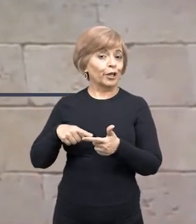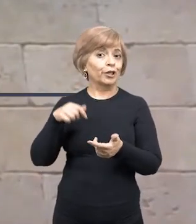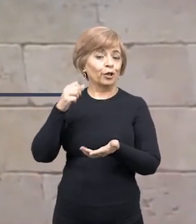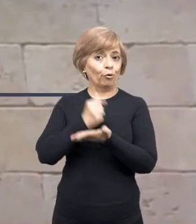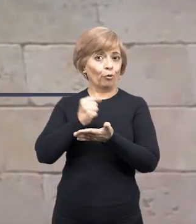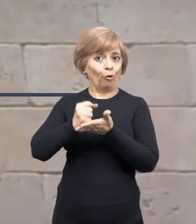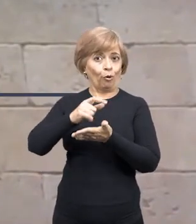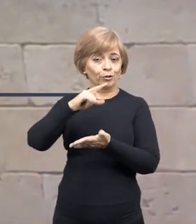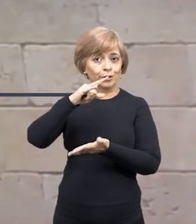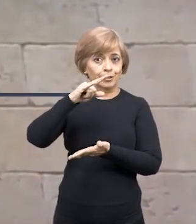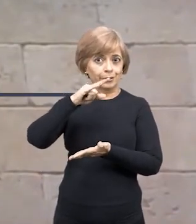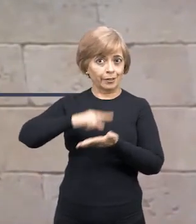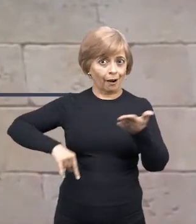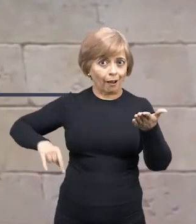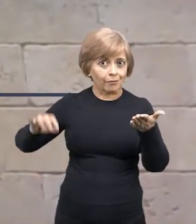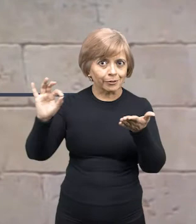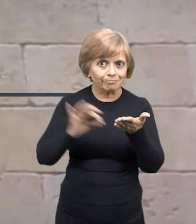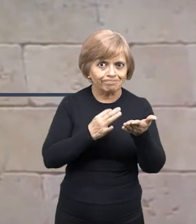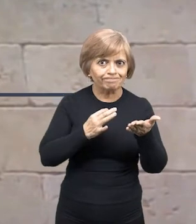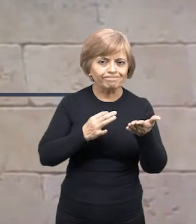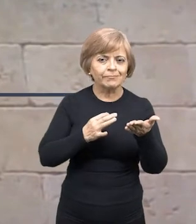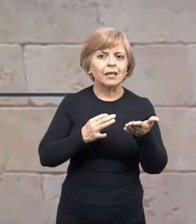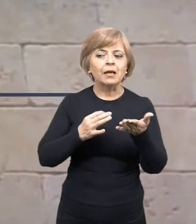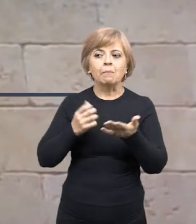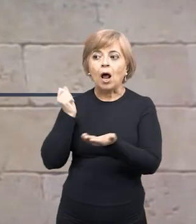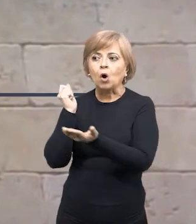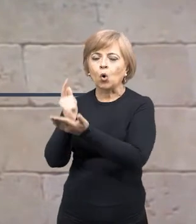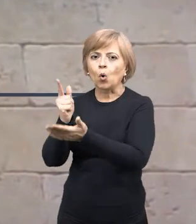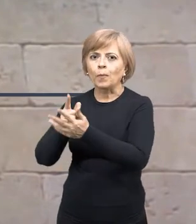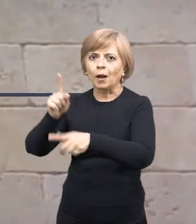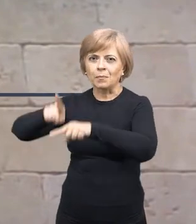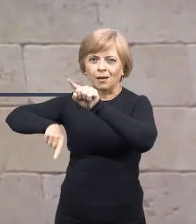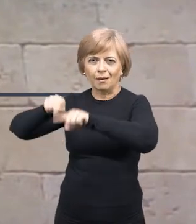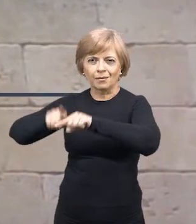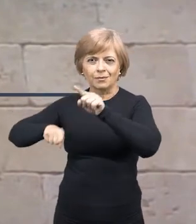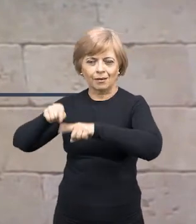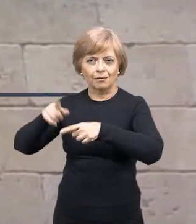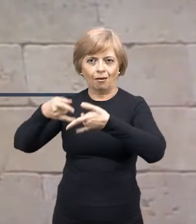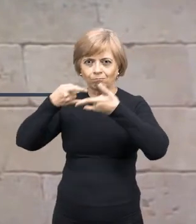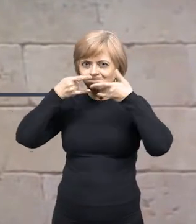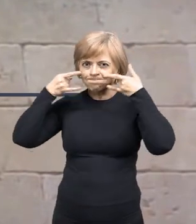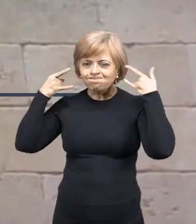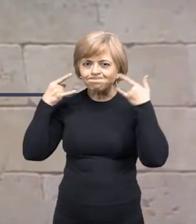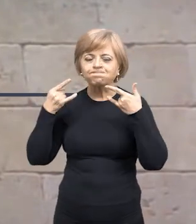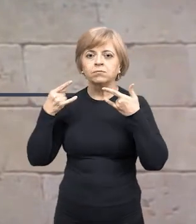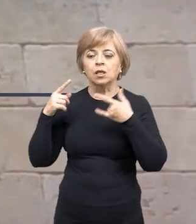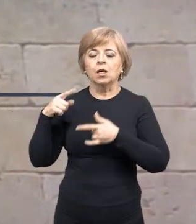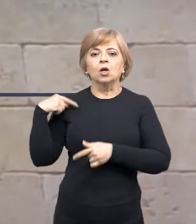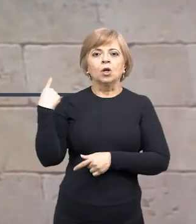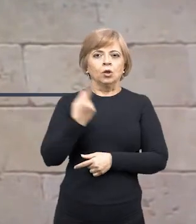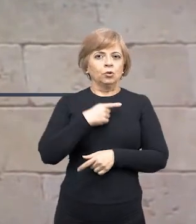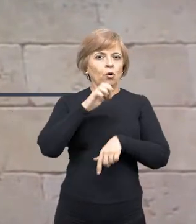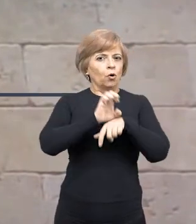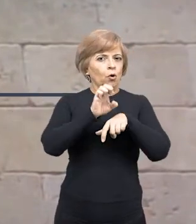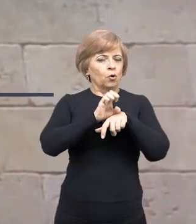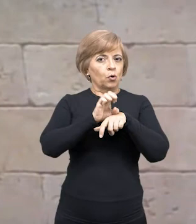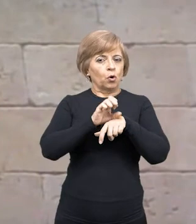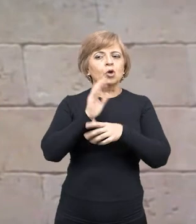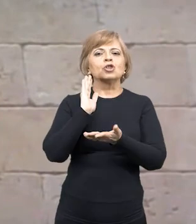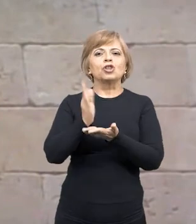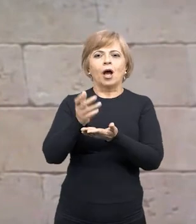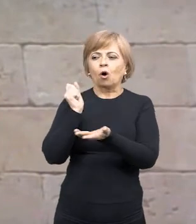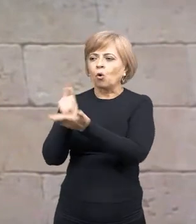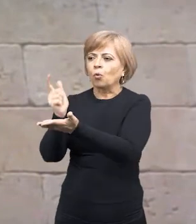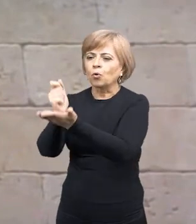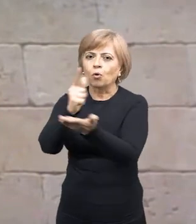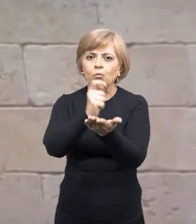né, em relação à aquisição de bens. O Estado do Rio de Janeiro ele realizou diversas contratações